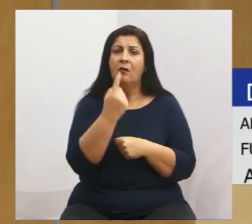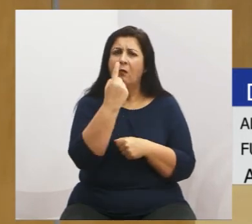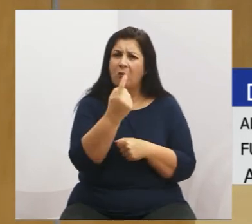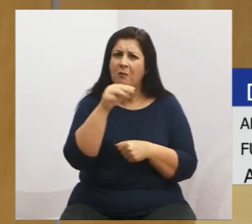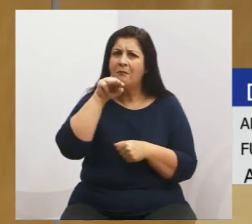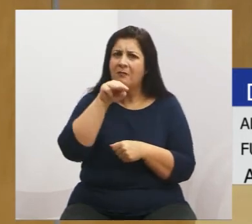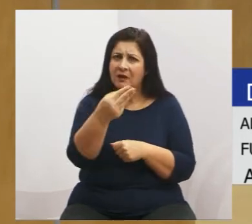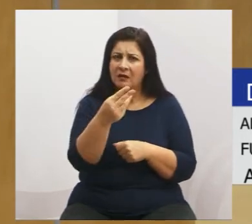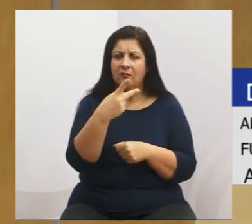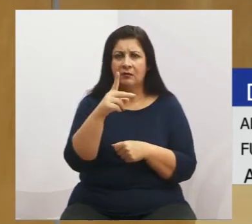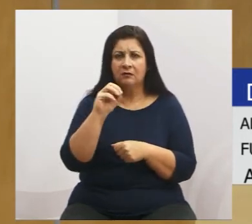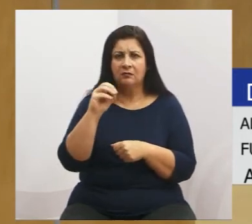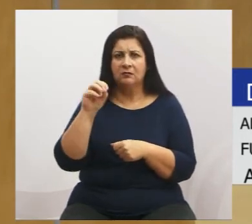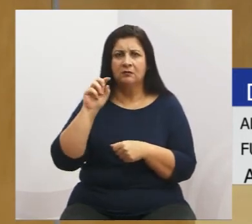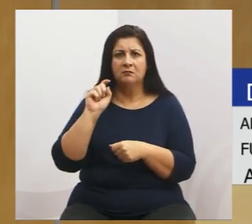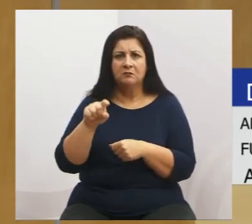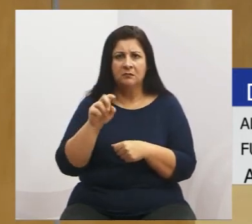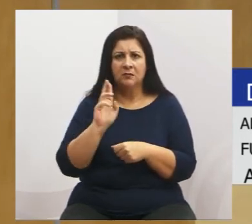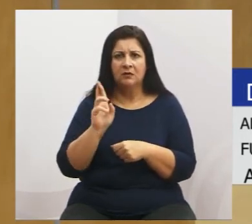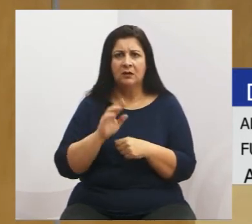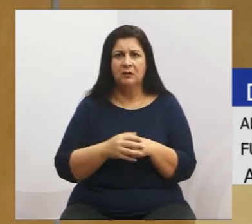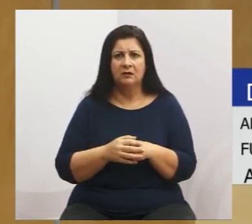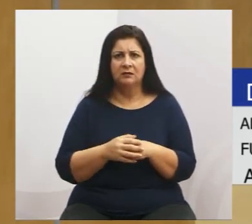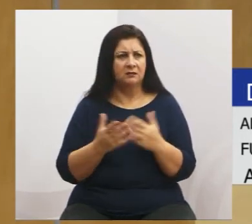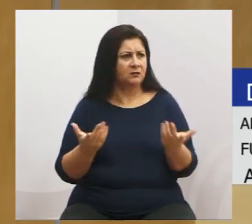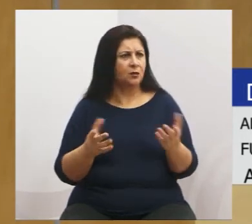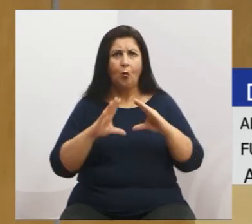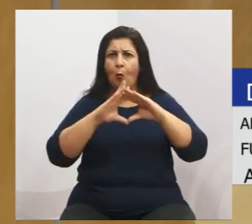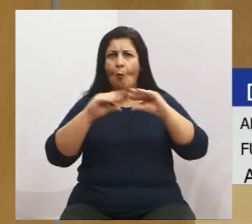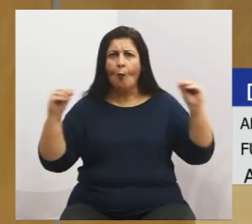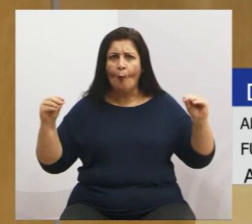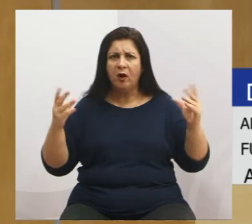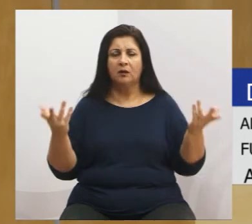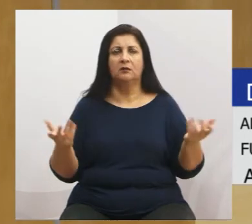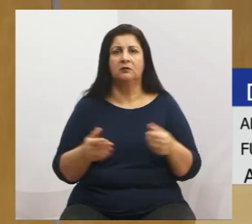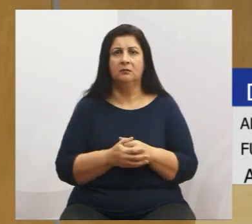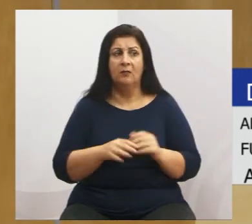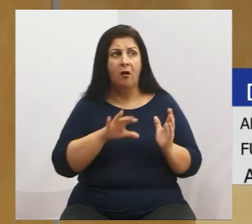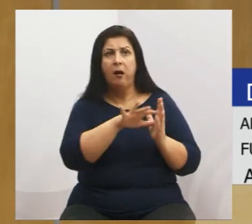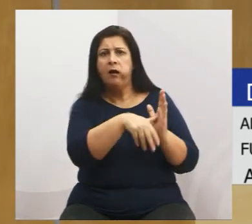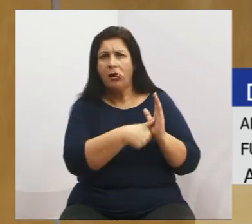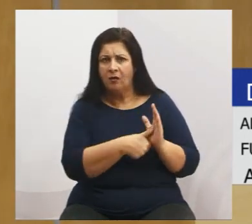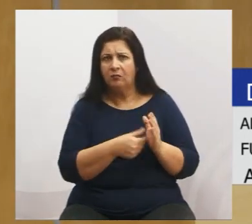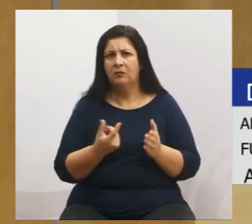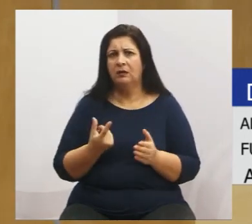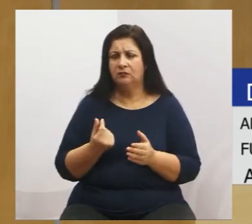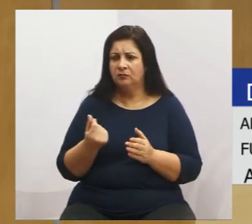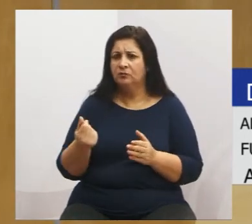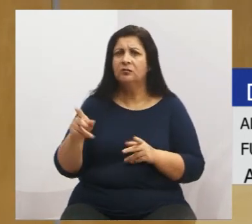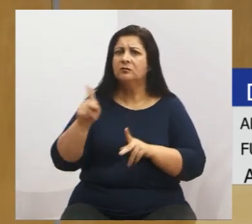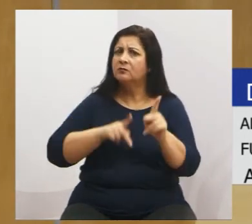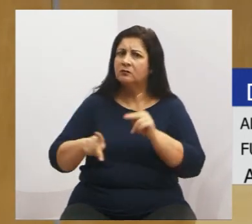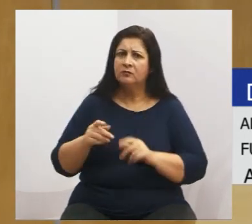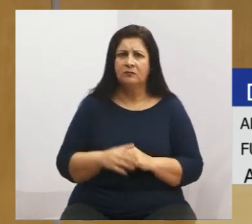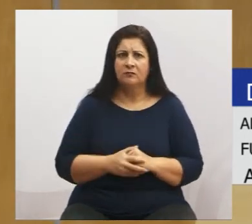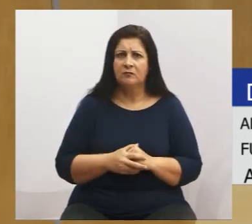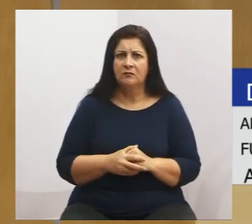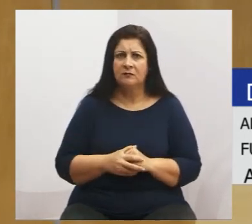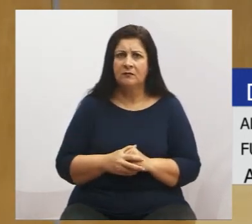R$1.200.000 que sumiram, que foram roubados dos cofres públicos, que foram